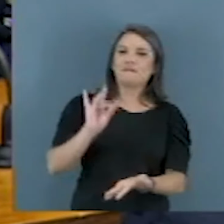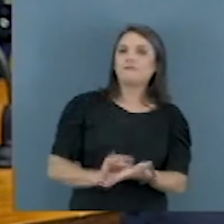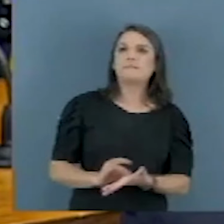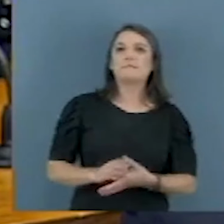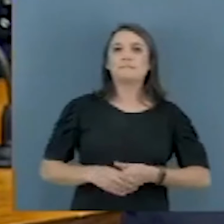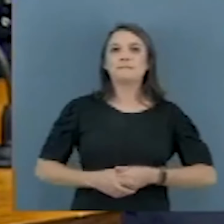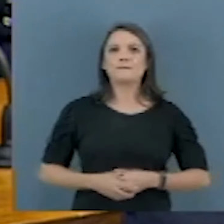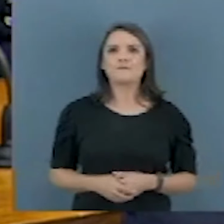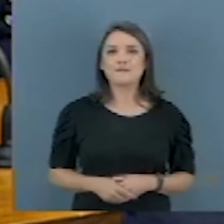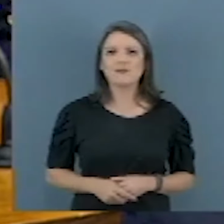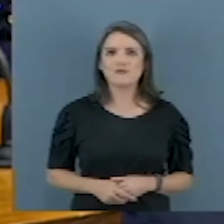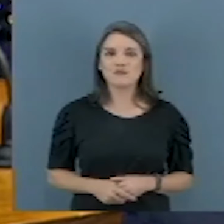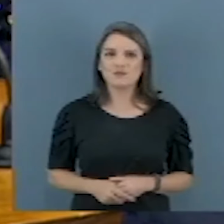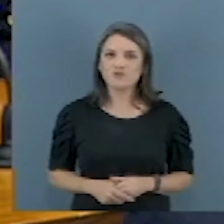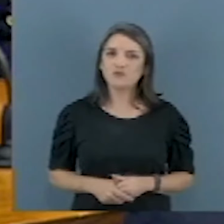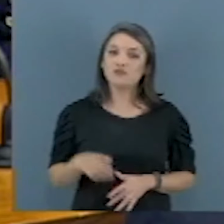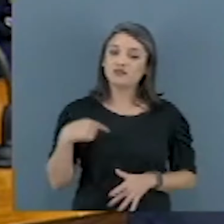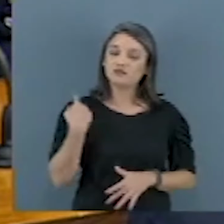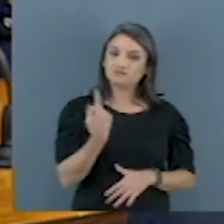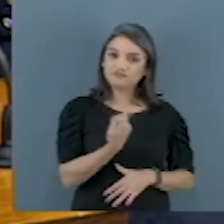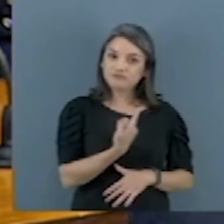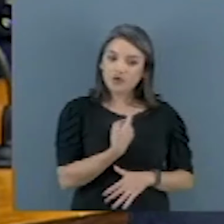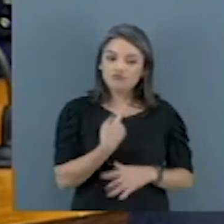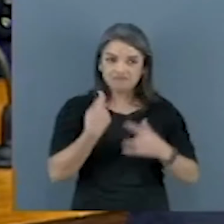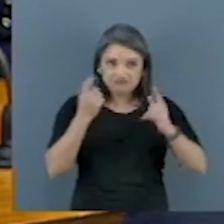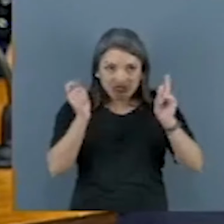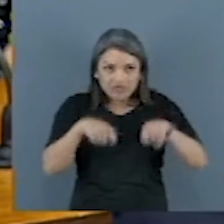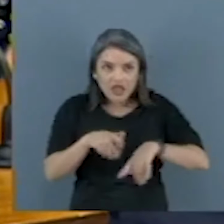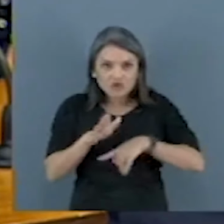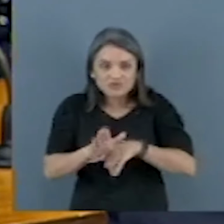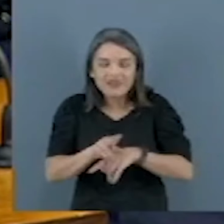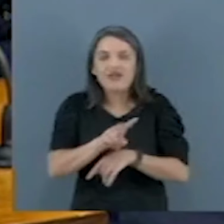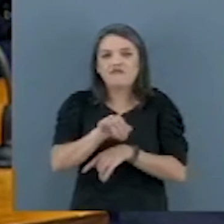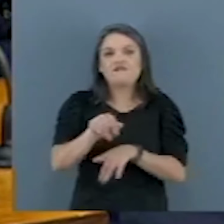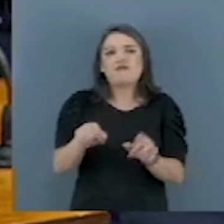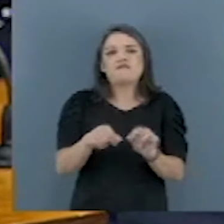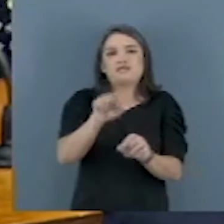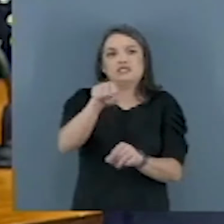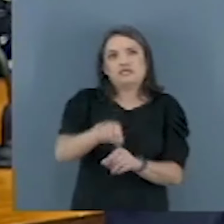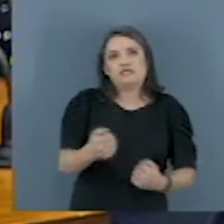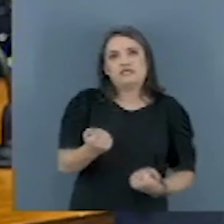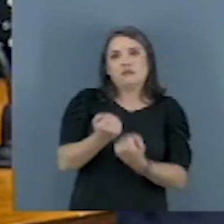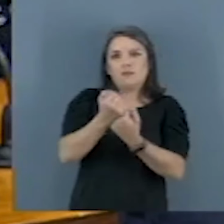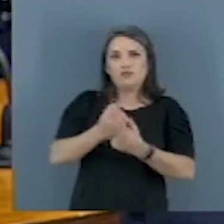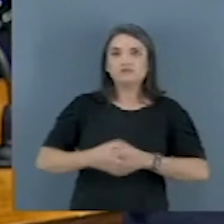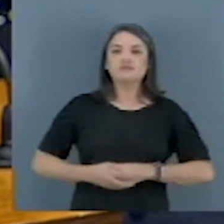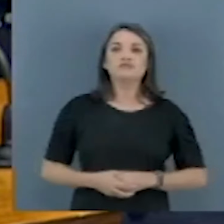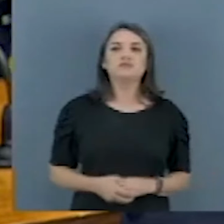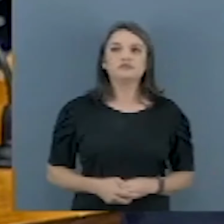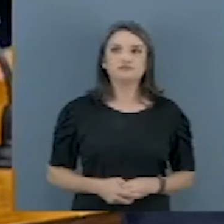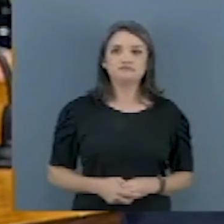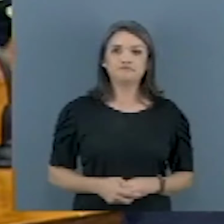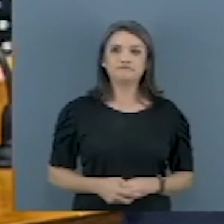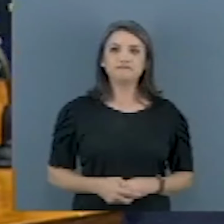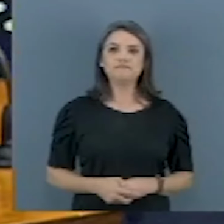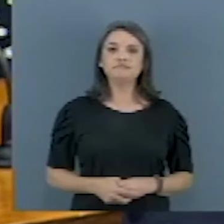né? Mas o que nós pudermos fazer para ajudar, você pode ter certeza que nós estamos pronto. Então, hoje,